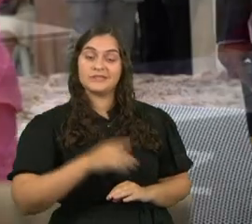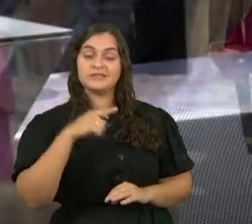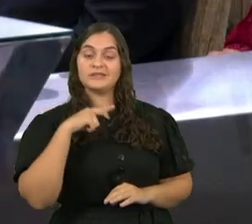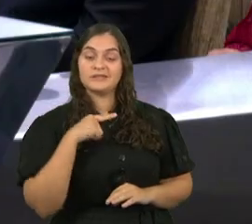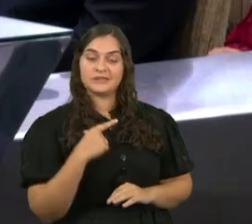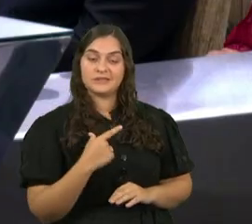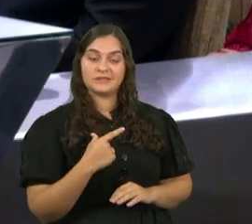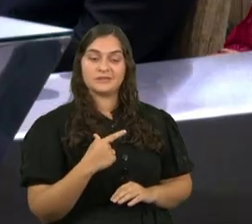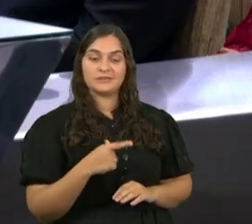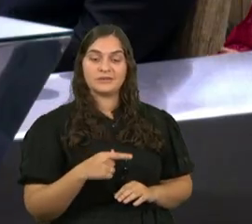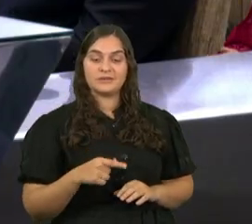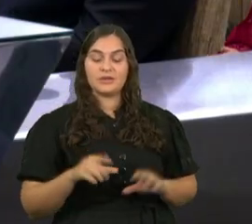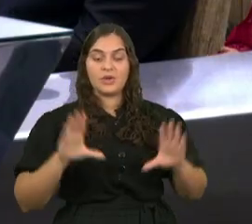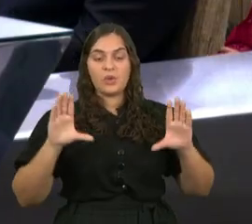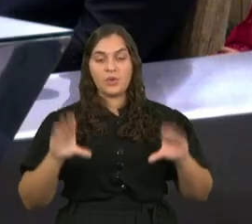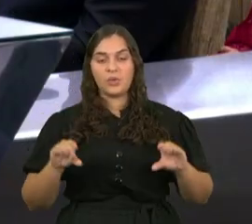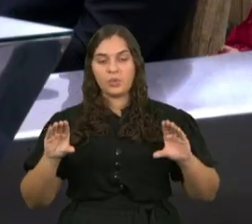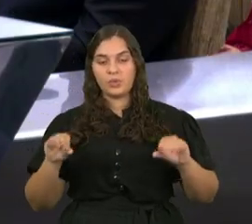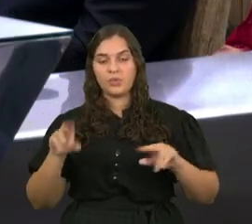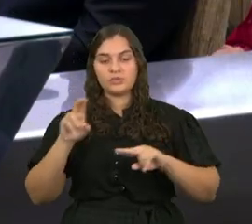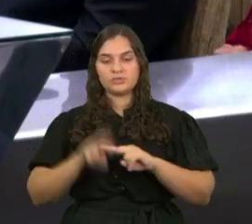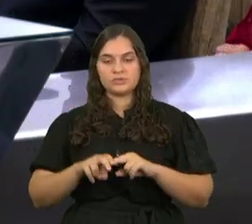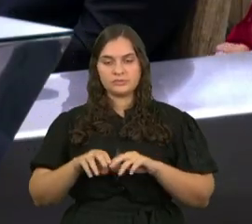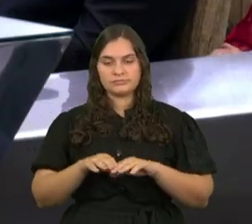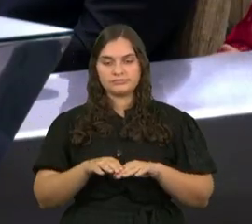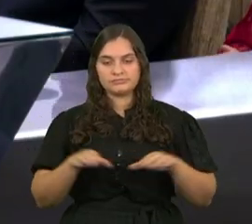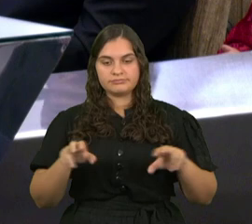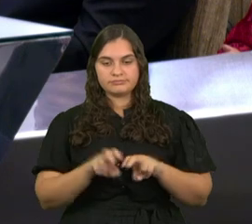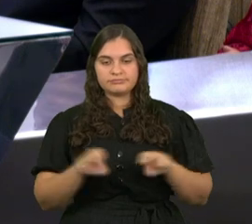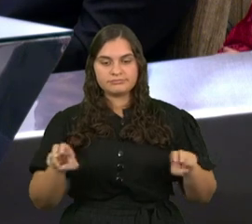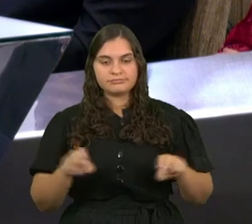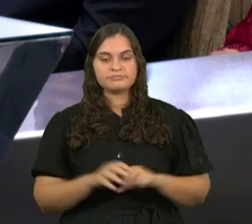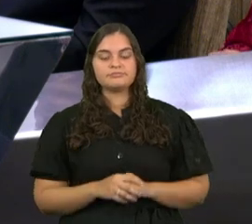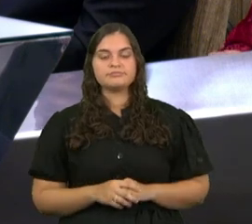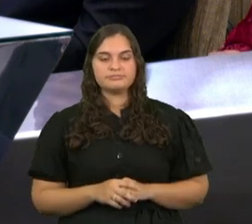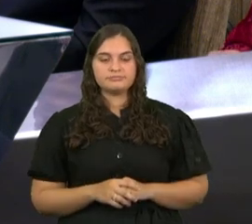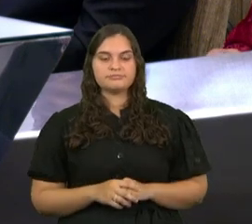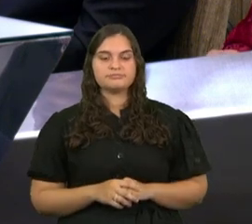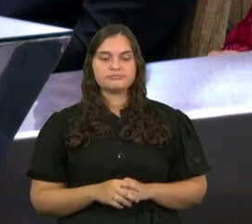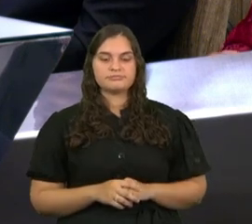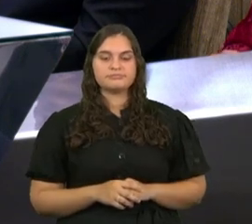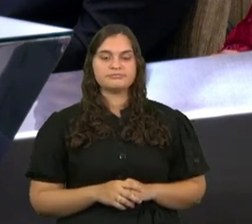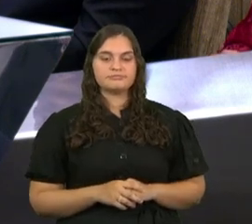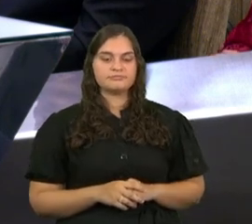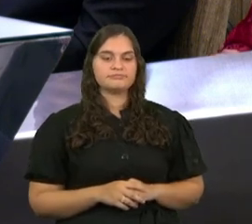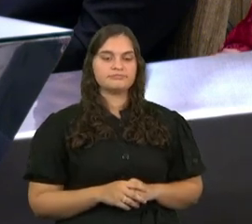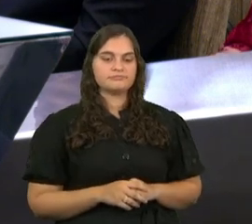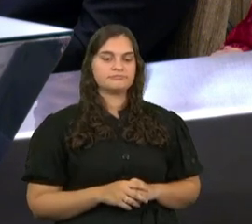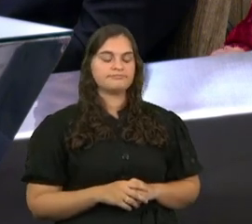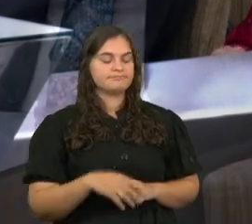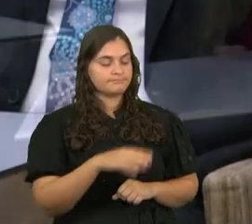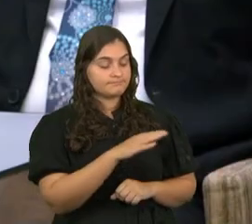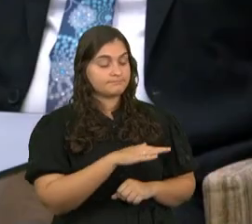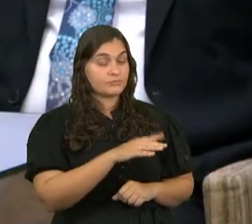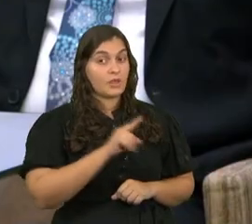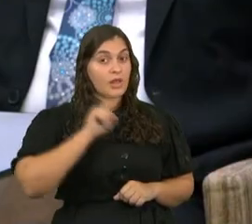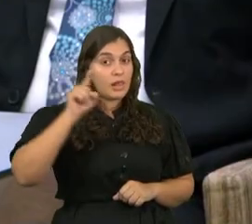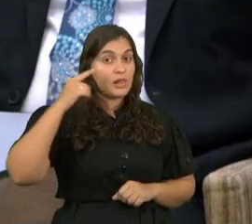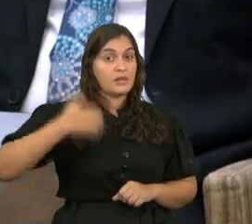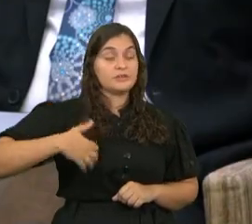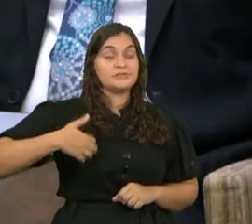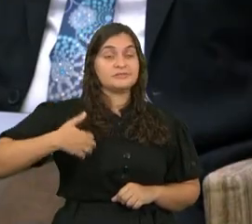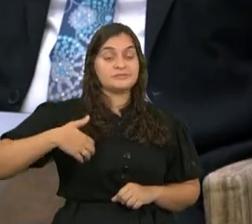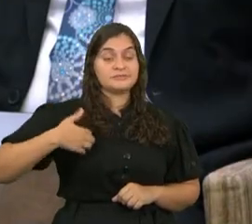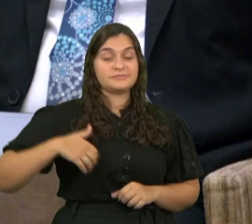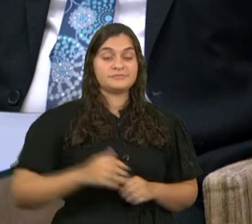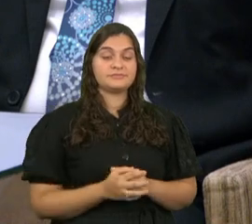um sofá amarelo ocre, os meus irmãos lembram. E lá no campo missionário, exatamente. E lá estava